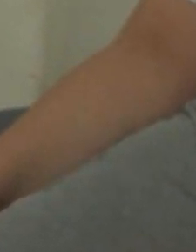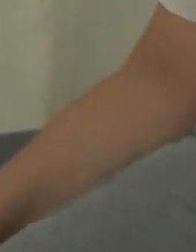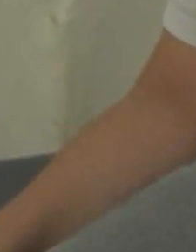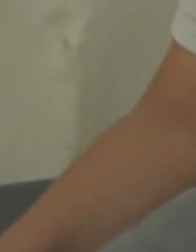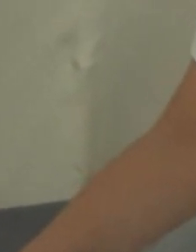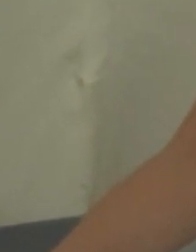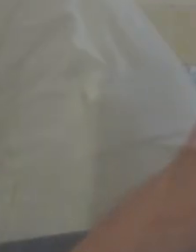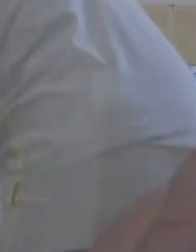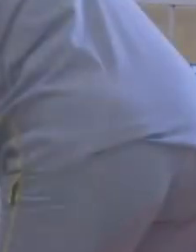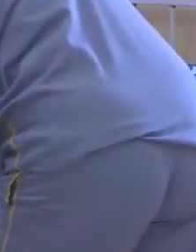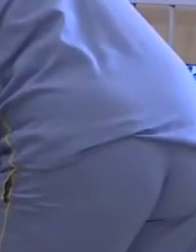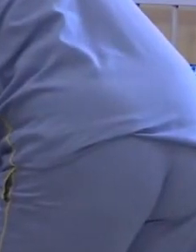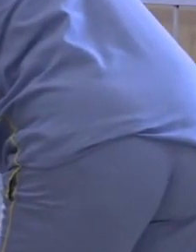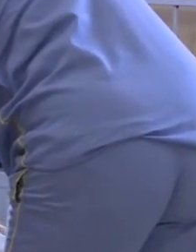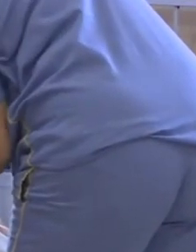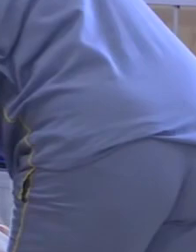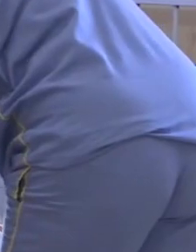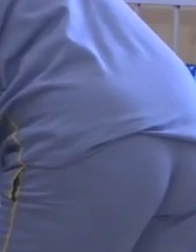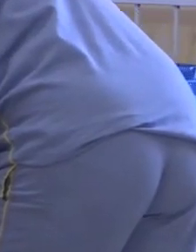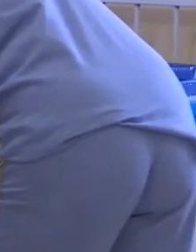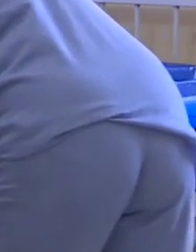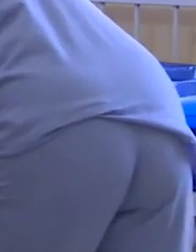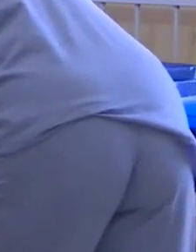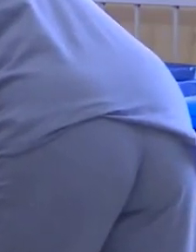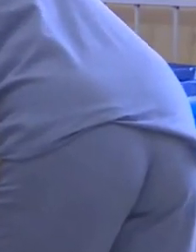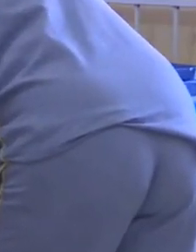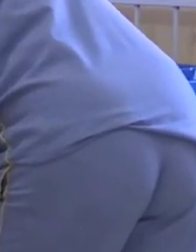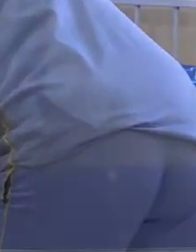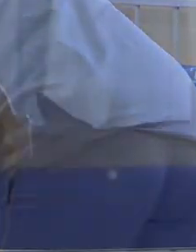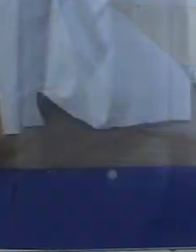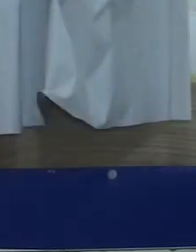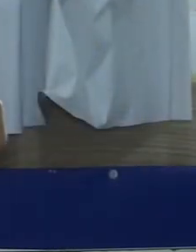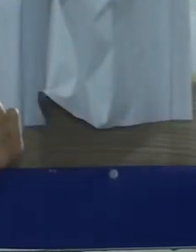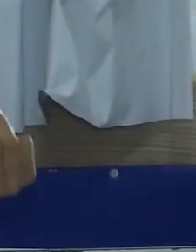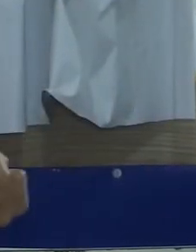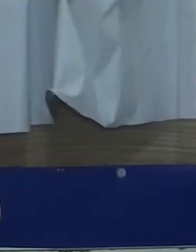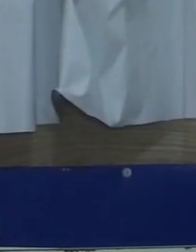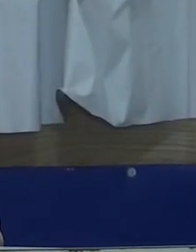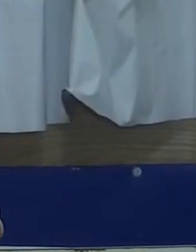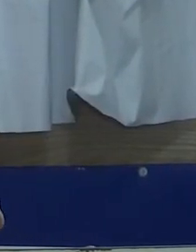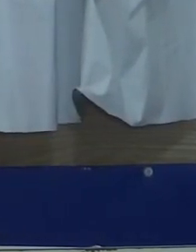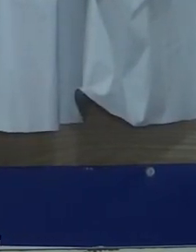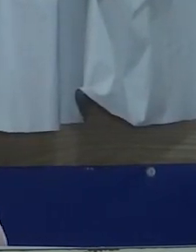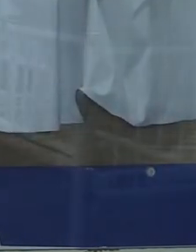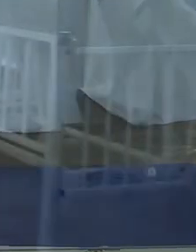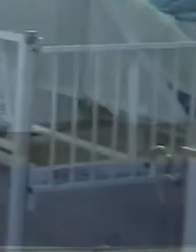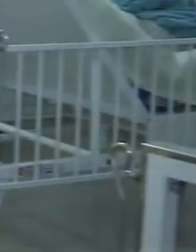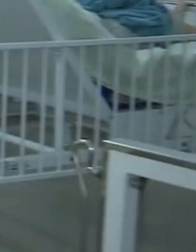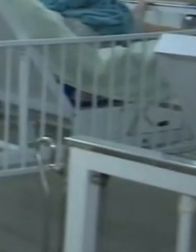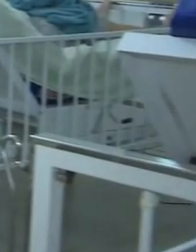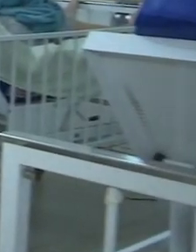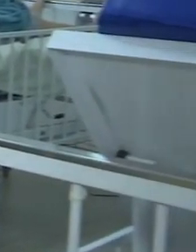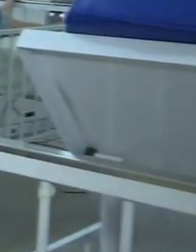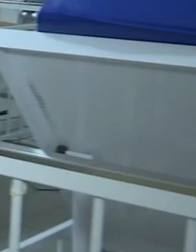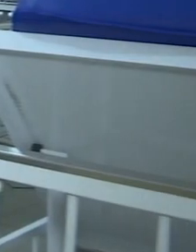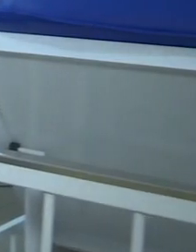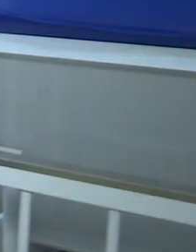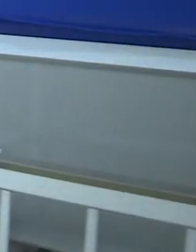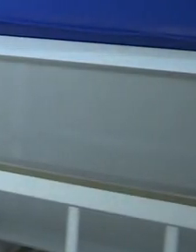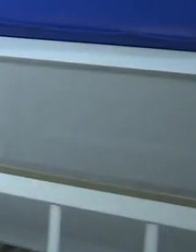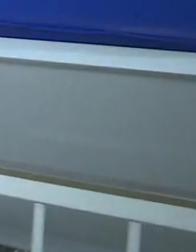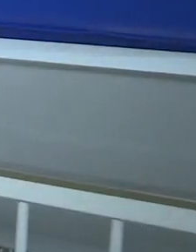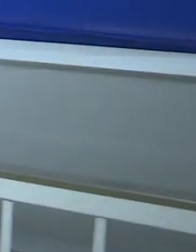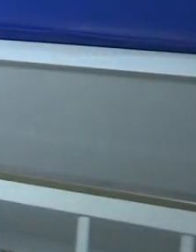40 municípios da região. A entidade mantém o Hospital Neurológico Ritinha Prates, com 84